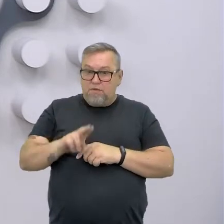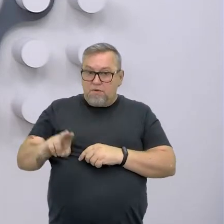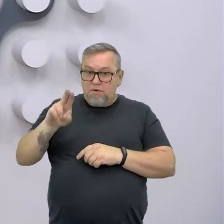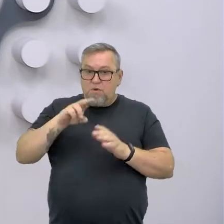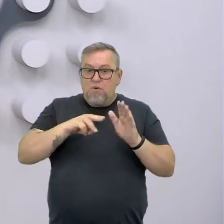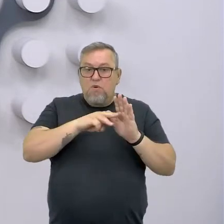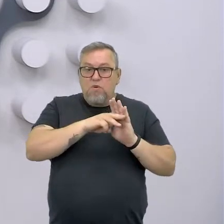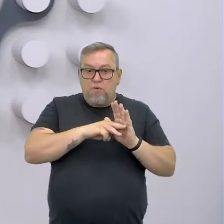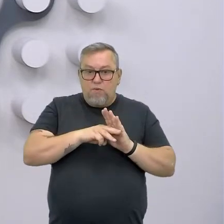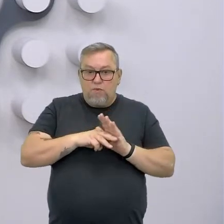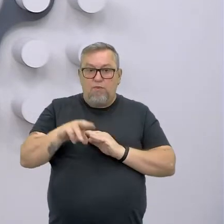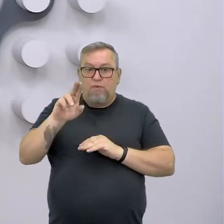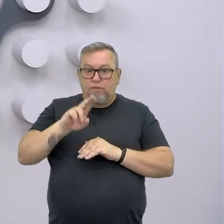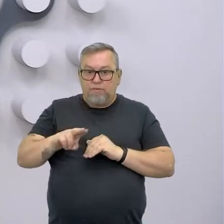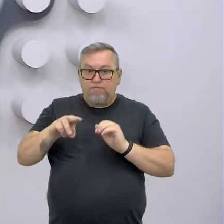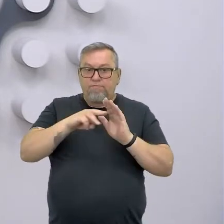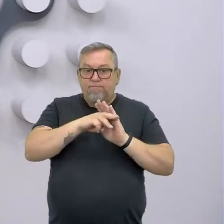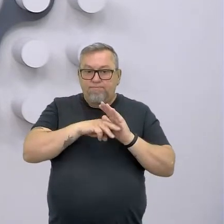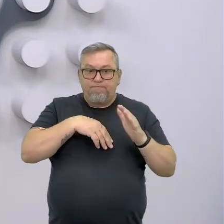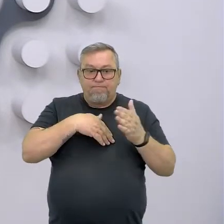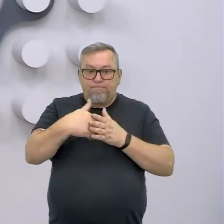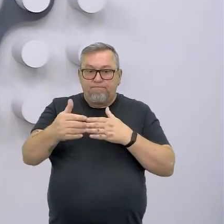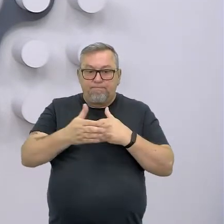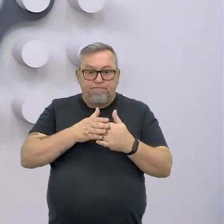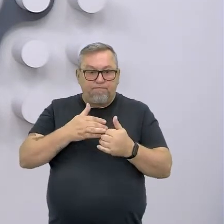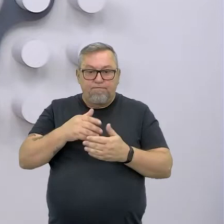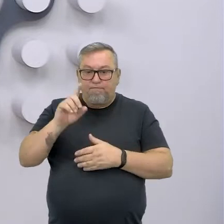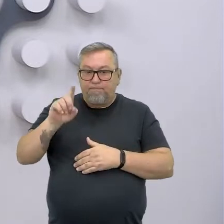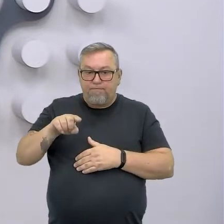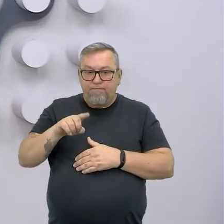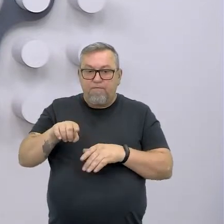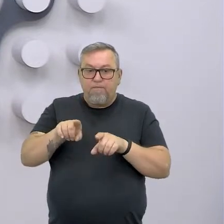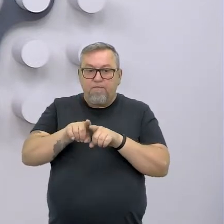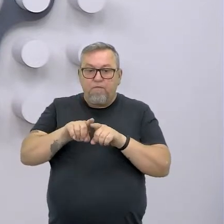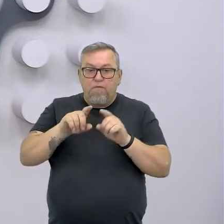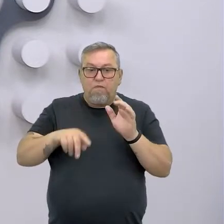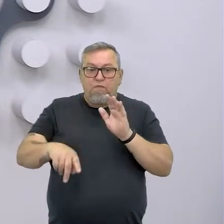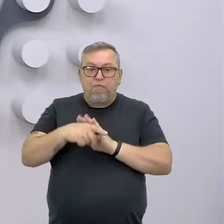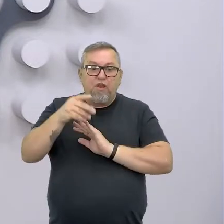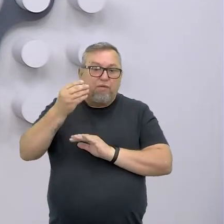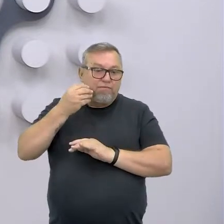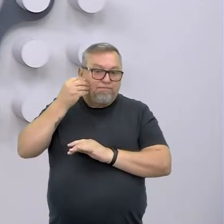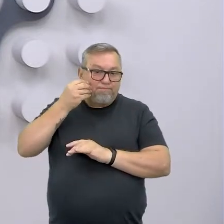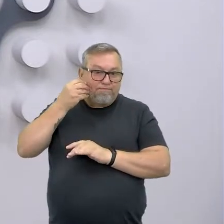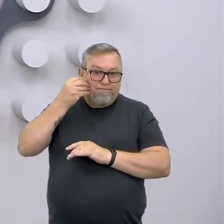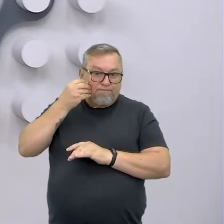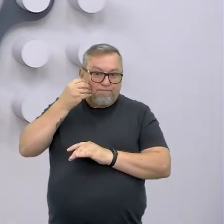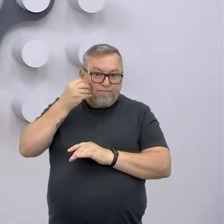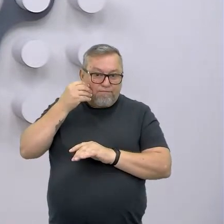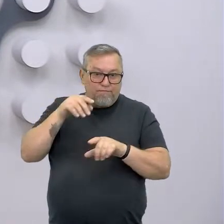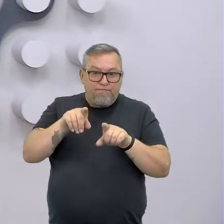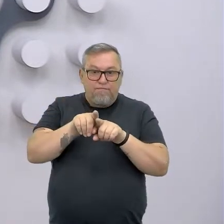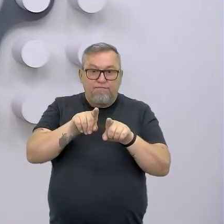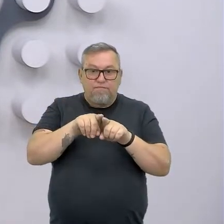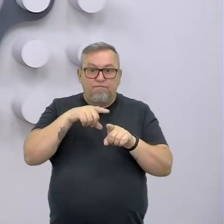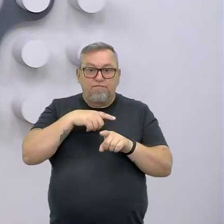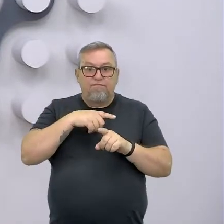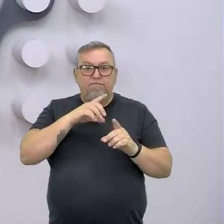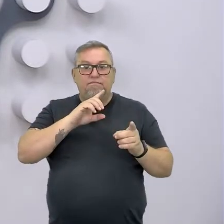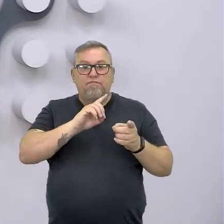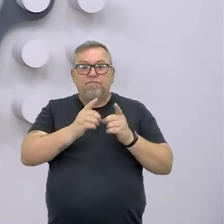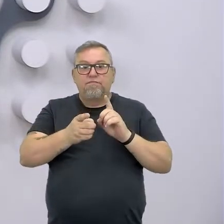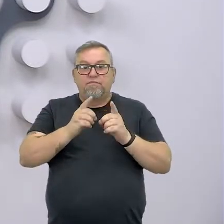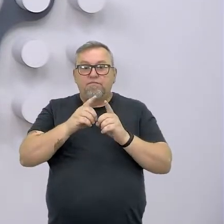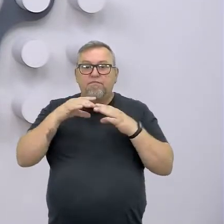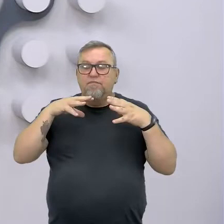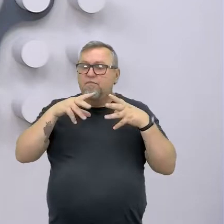um método, né? Utilizar um método qualquer que seja ele do experimento, como eu mostrei, seja ele dessa